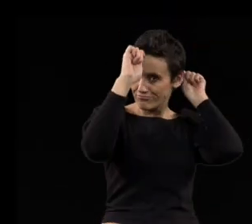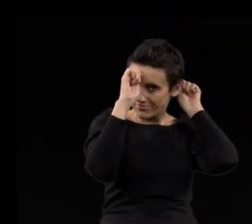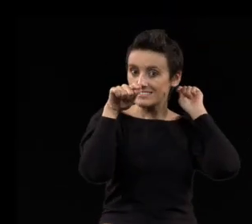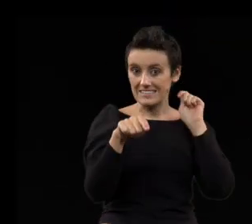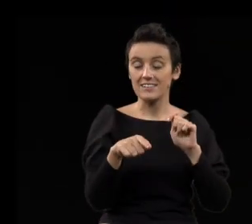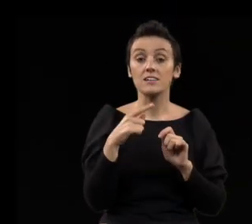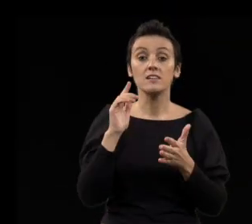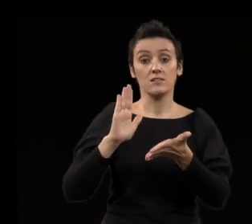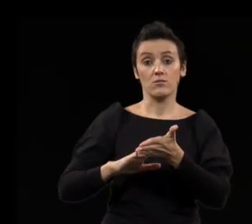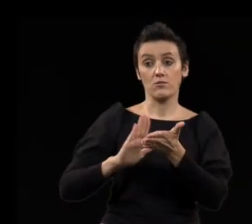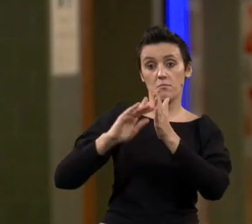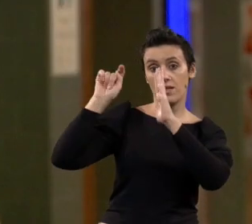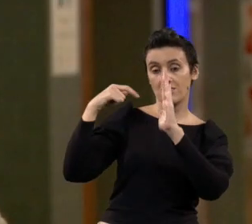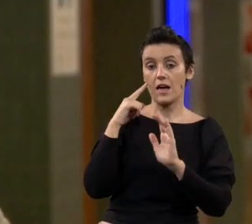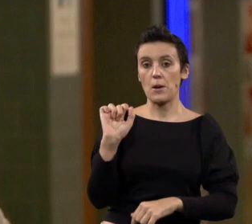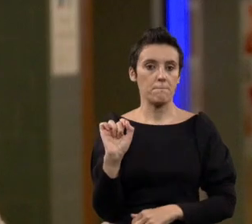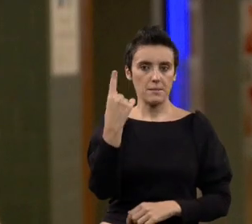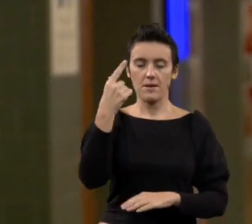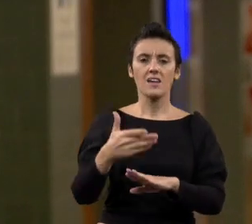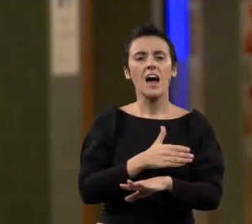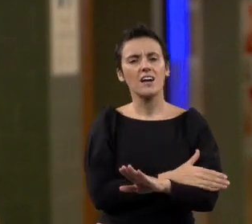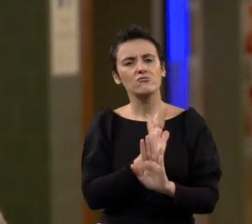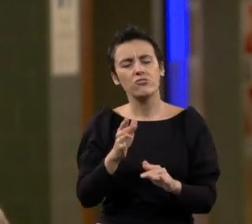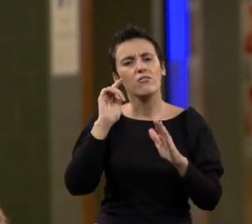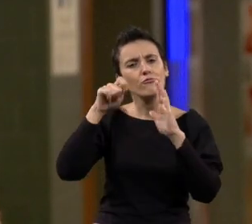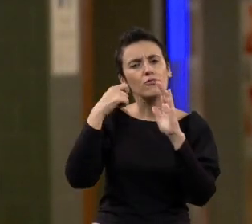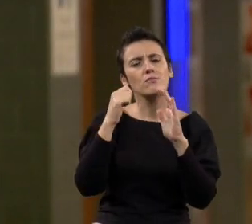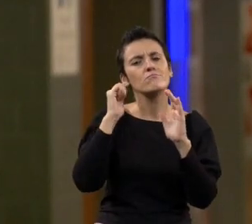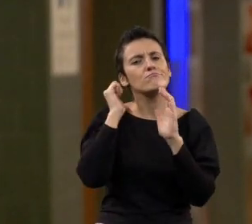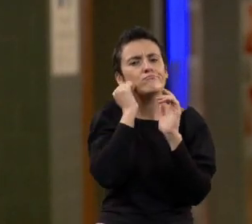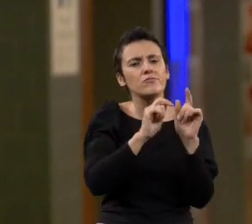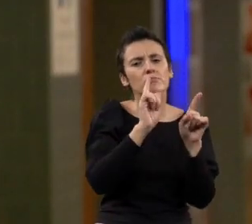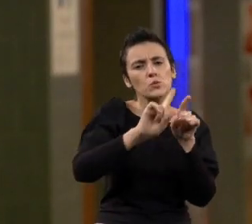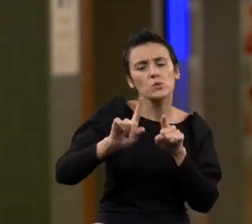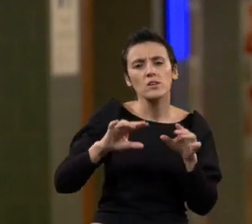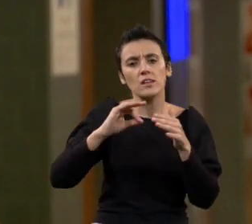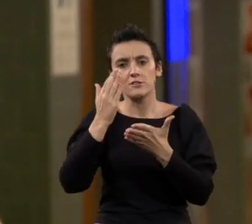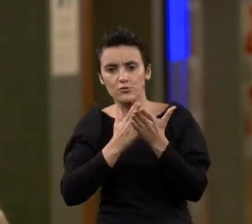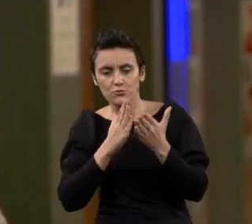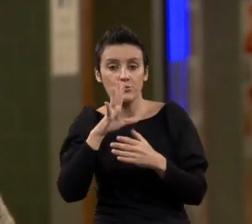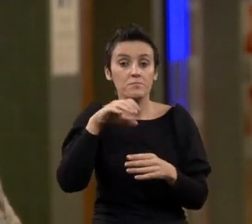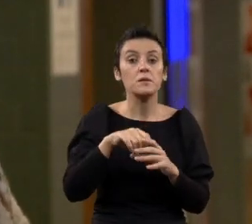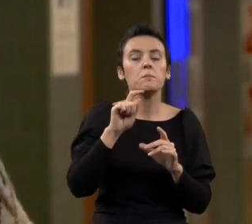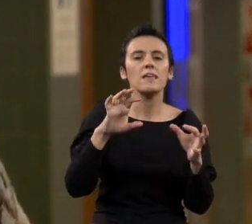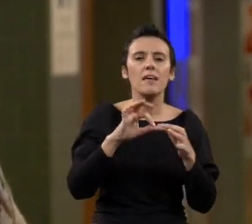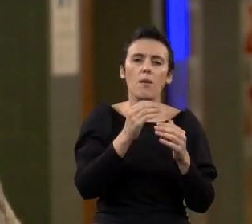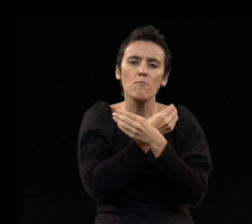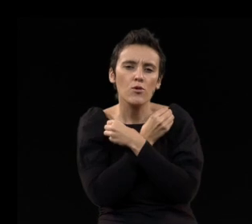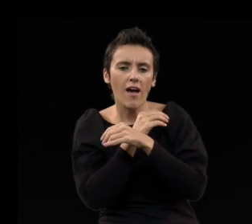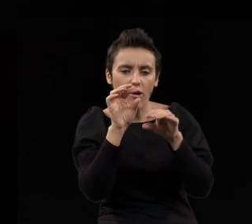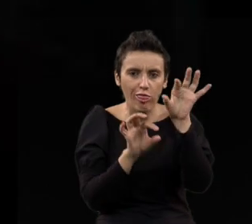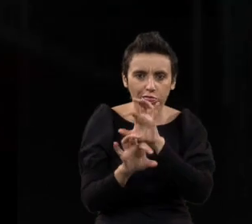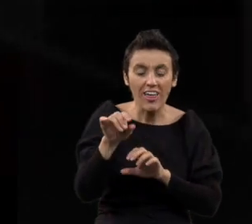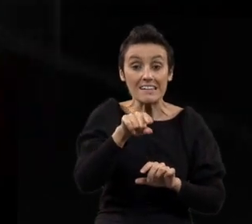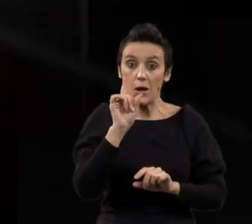documentário. Já tinha realizado outros filmes em contexto académico, de animação. Este é o primeiro que eu faço mesmo só com imagem real.